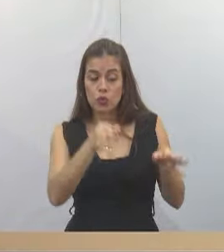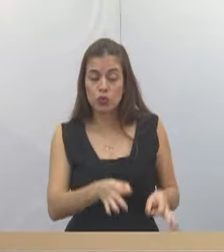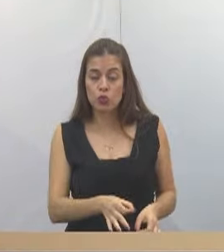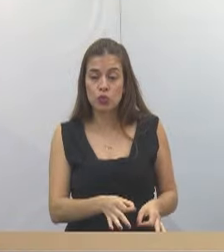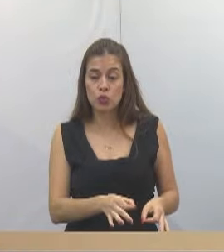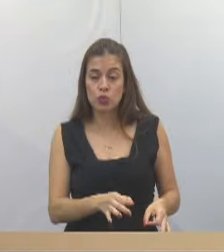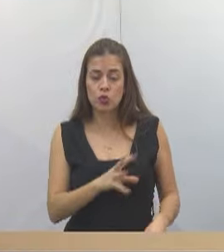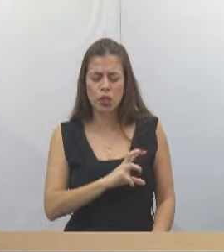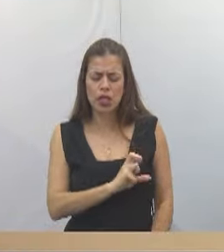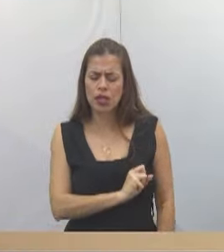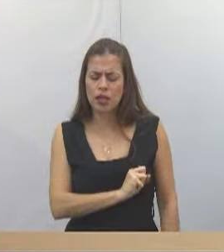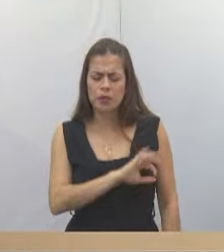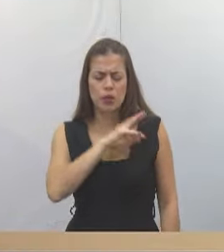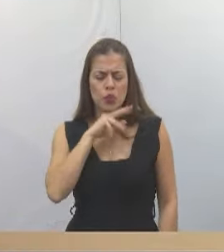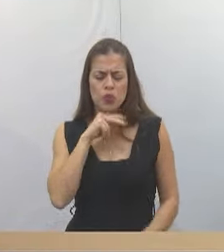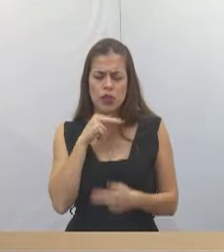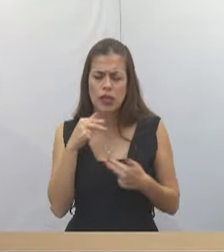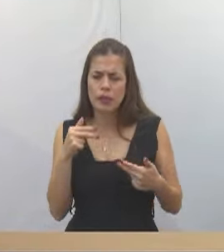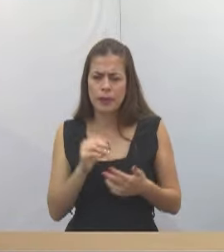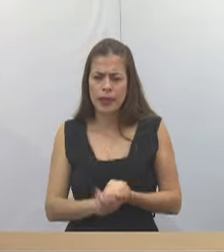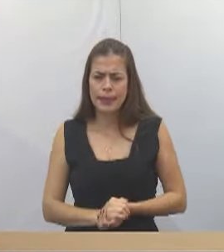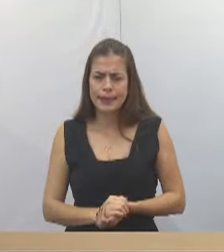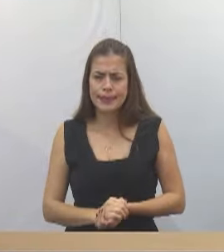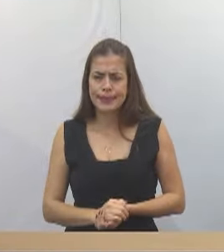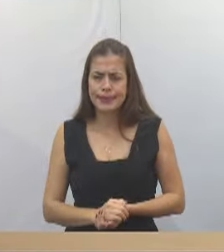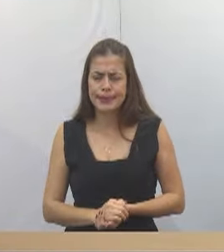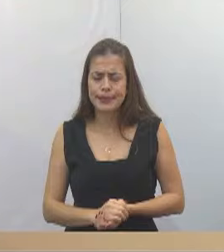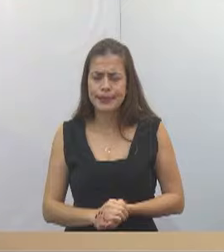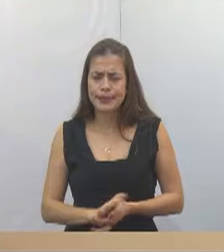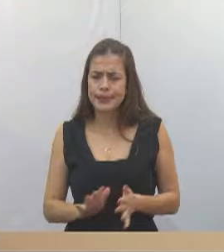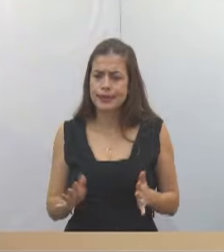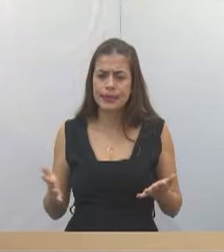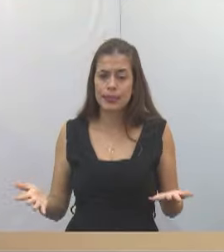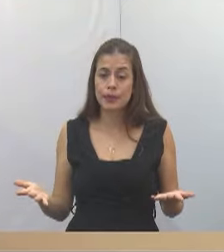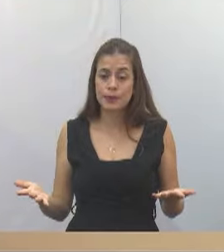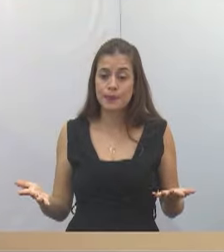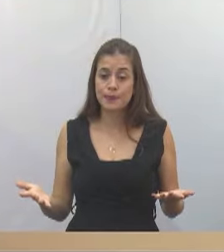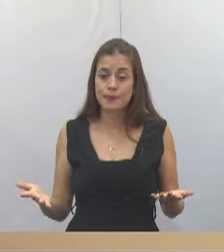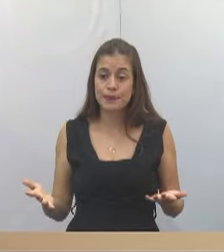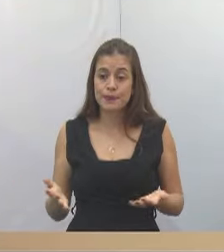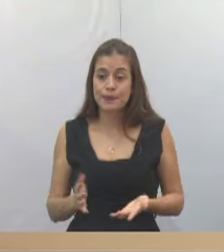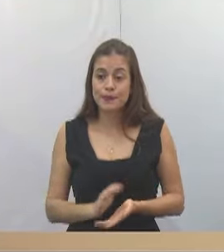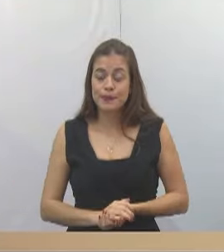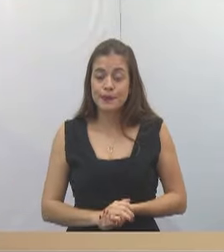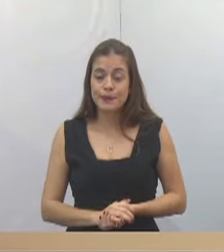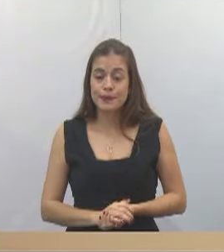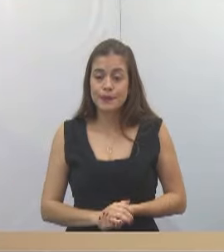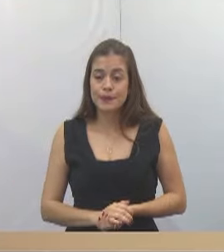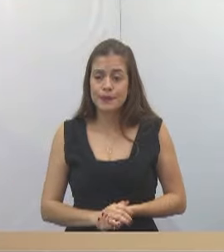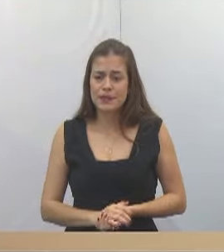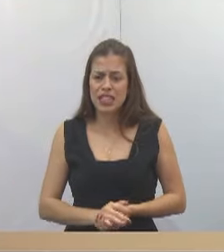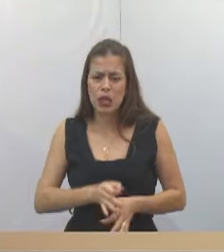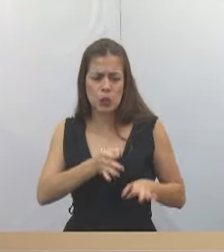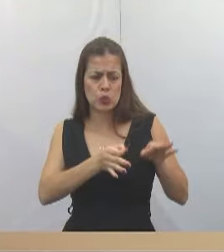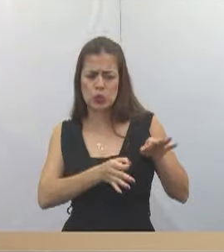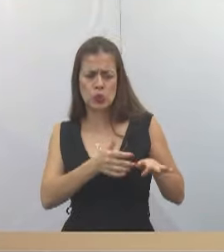os seus animais. Se o justo ama os seus animais, então o injusto o